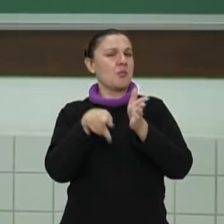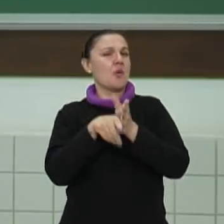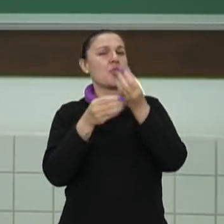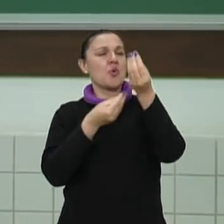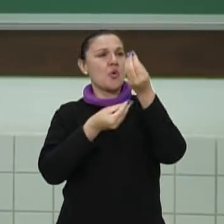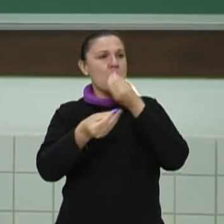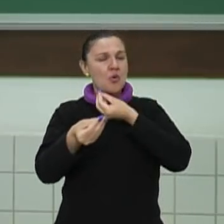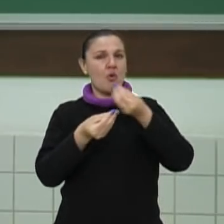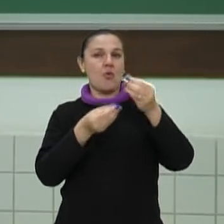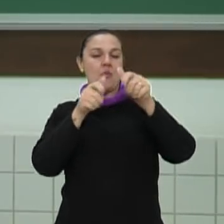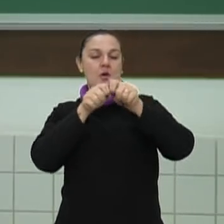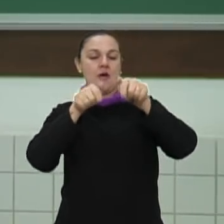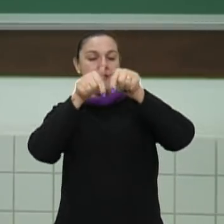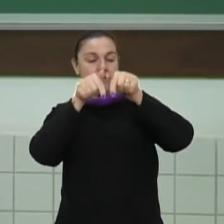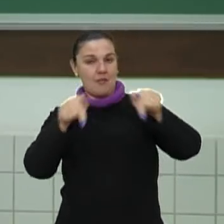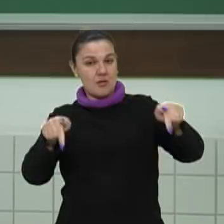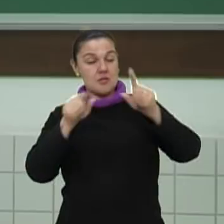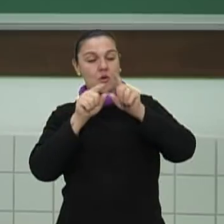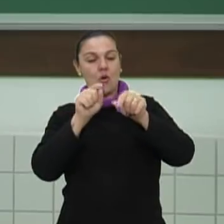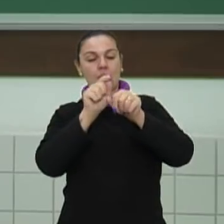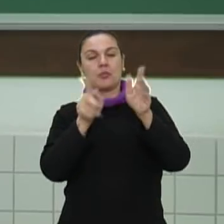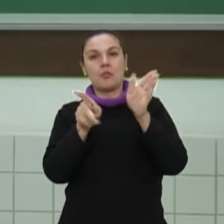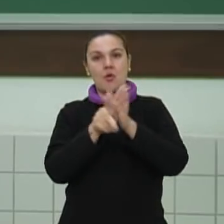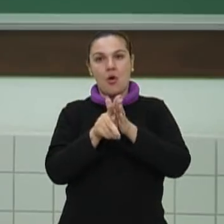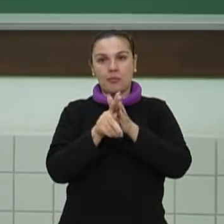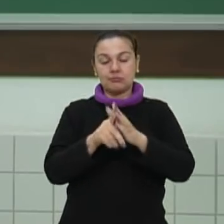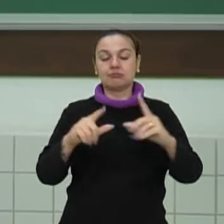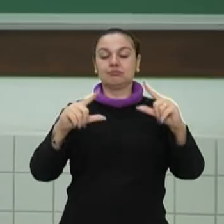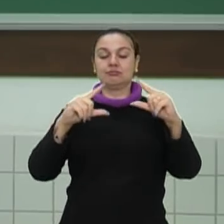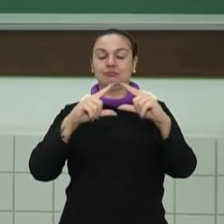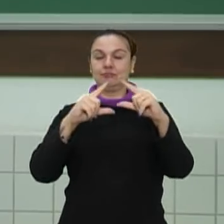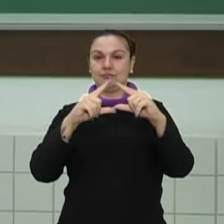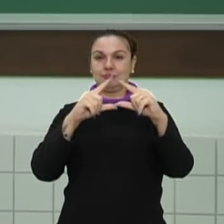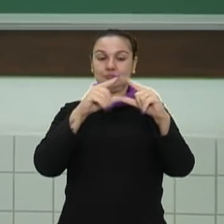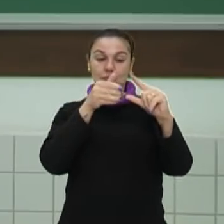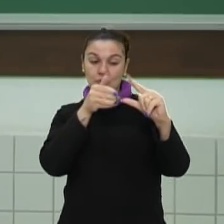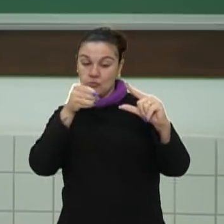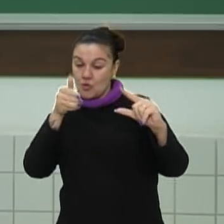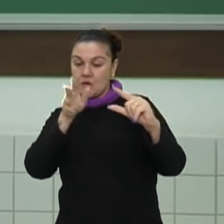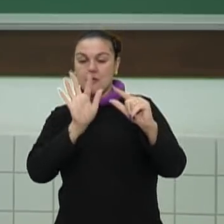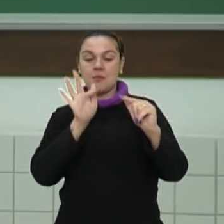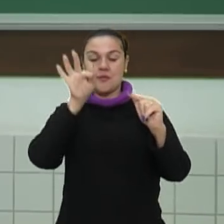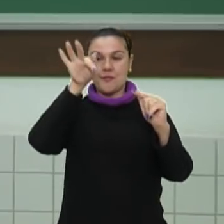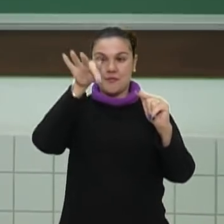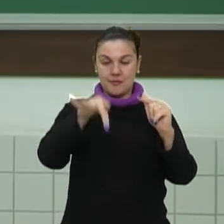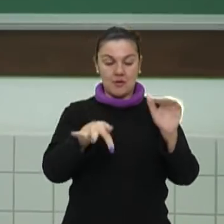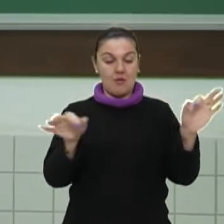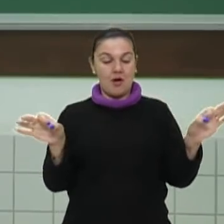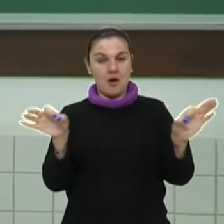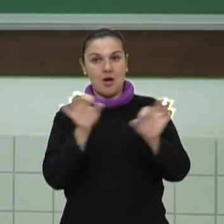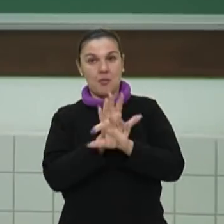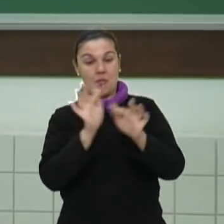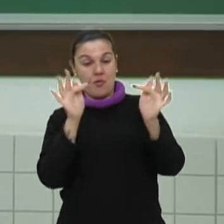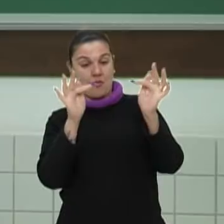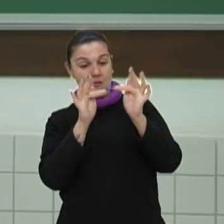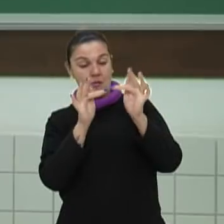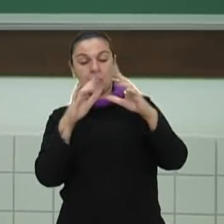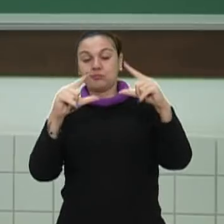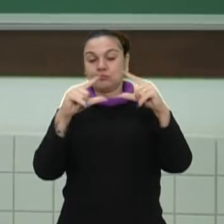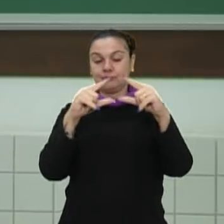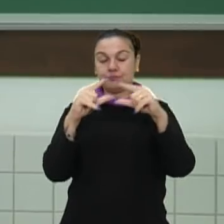grau utilizando a fórmula de Bhaskara, ok? E depois que a gente calcular essas raízes utilizando a fórmula de Bhaskara, a gente